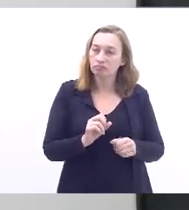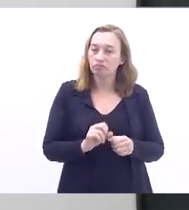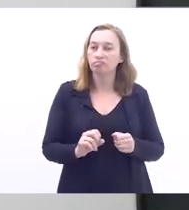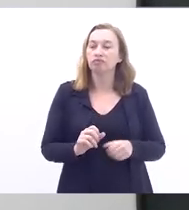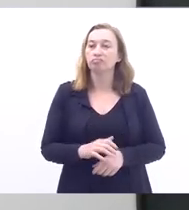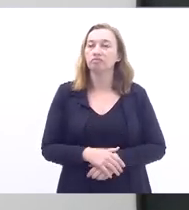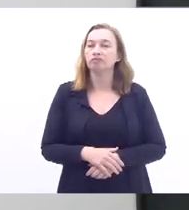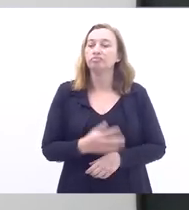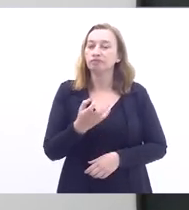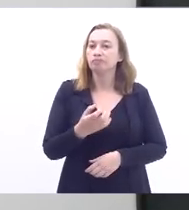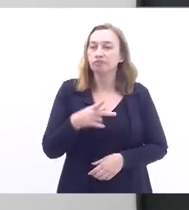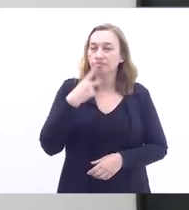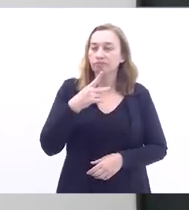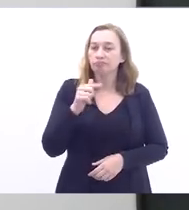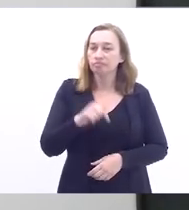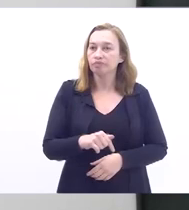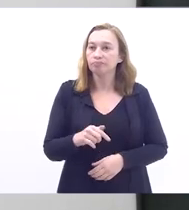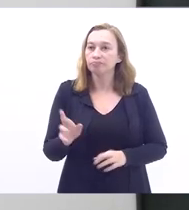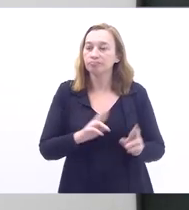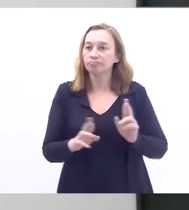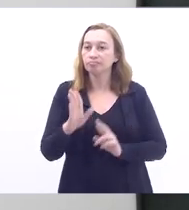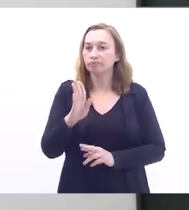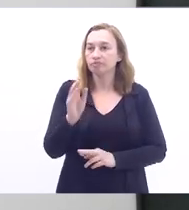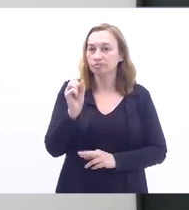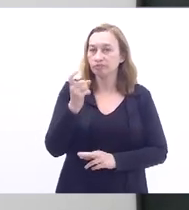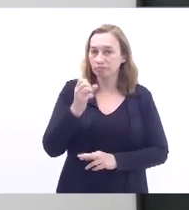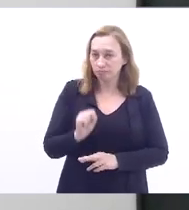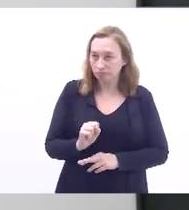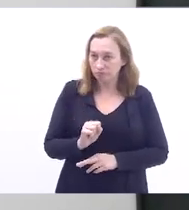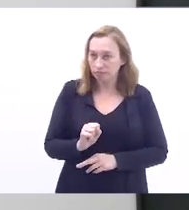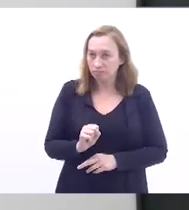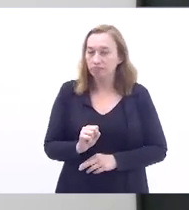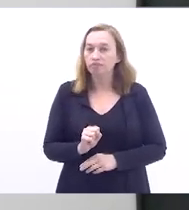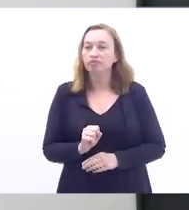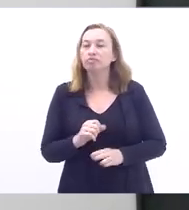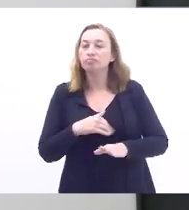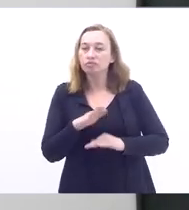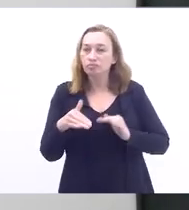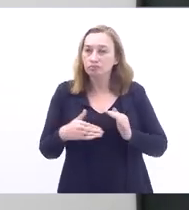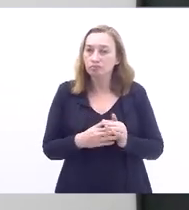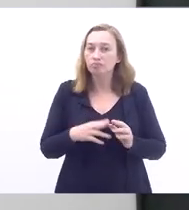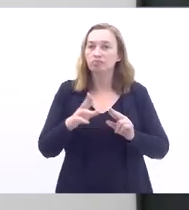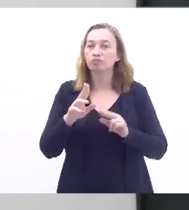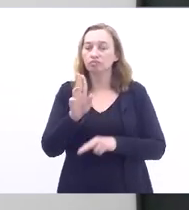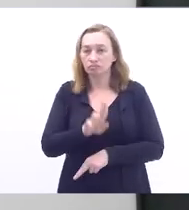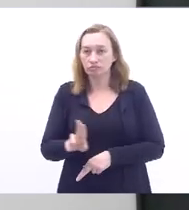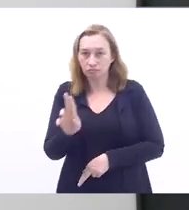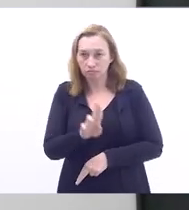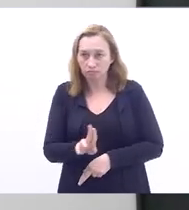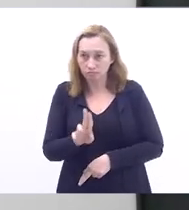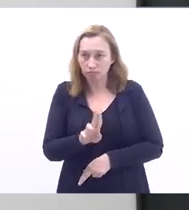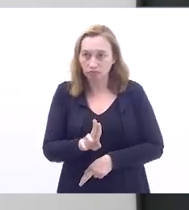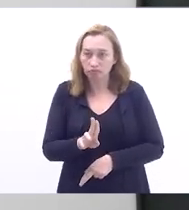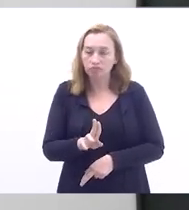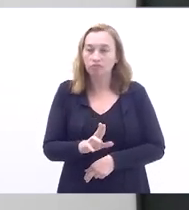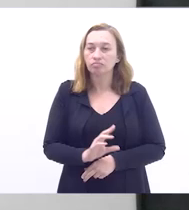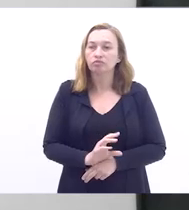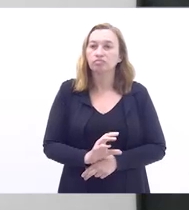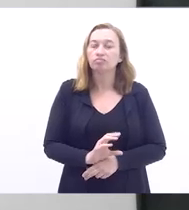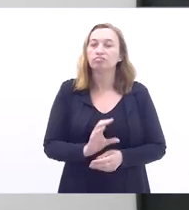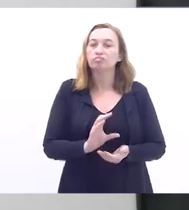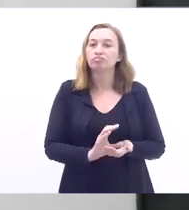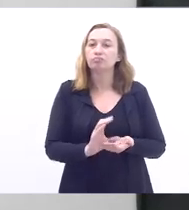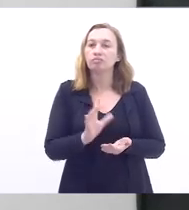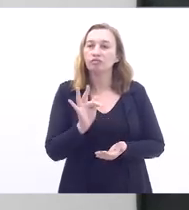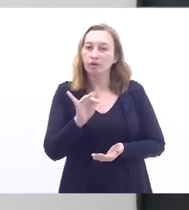Eu queria colocar aqui em relação as bolsas as bolsas todas da UENF que vem com financiamento